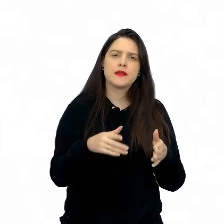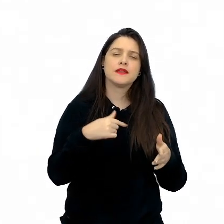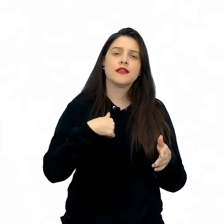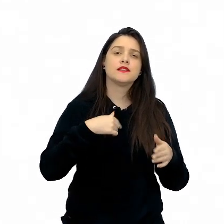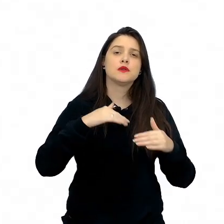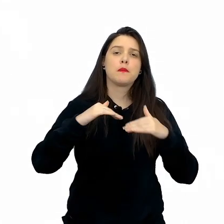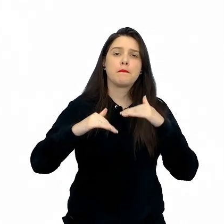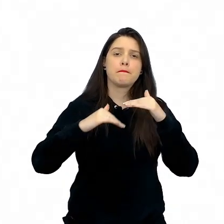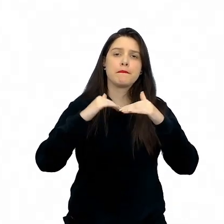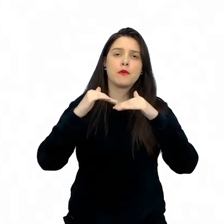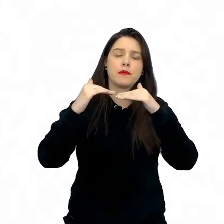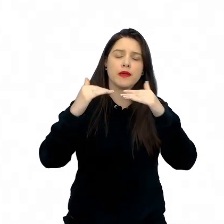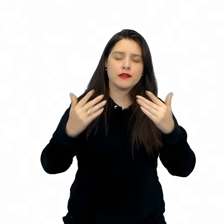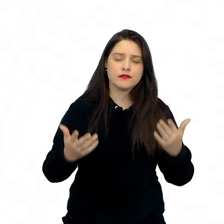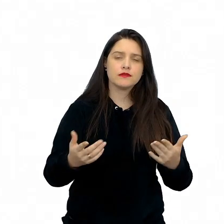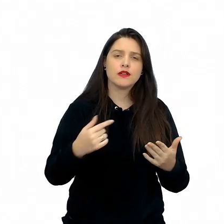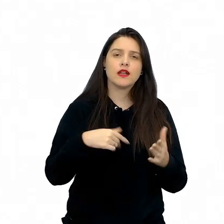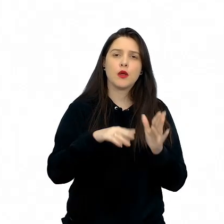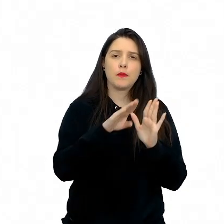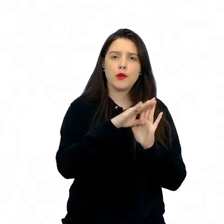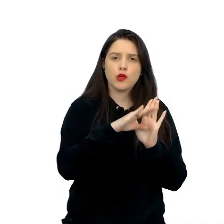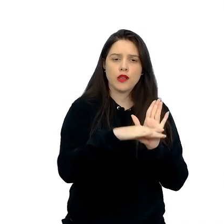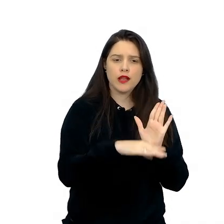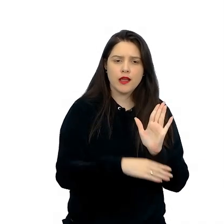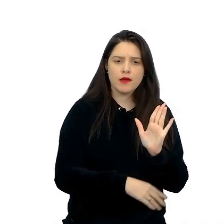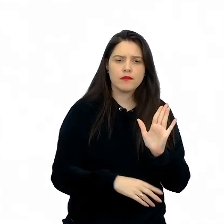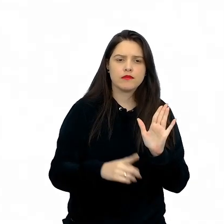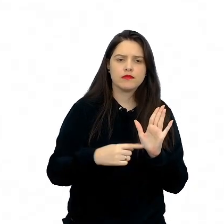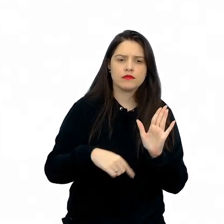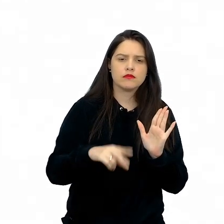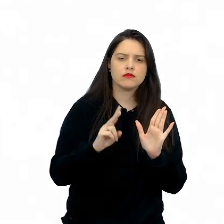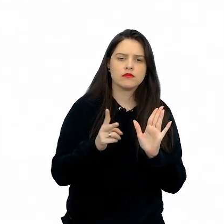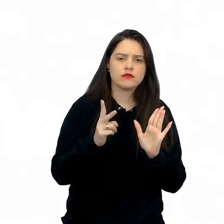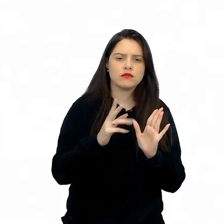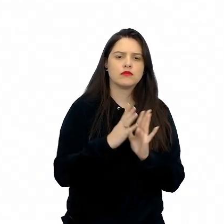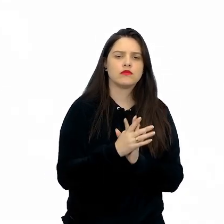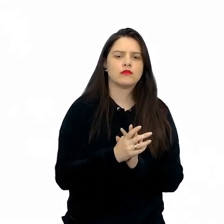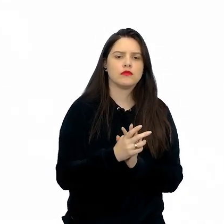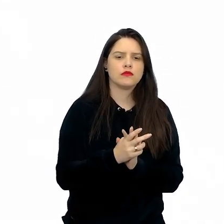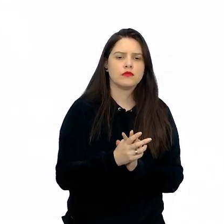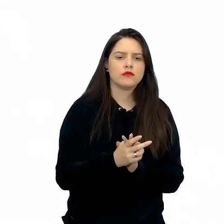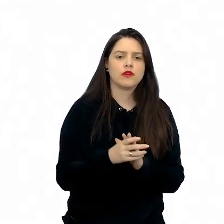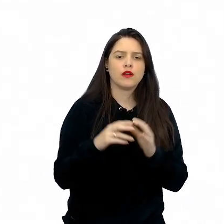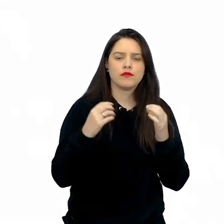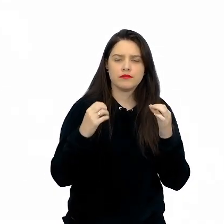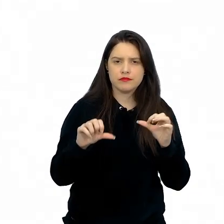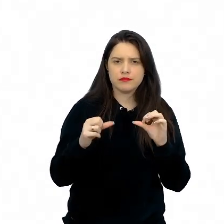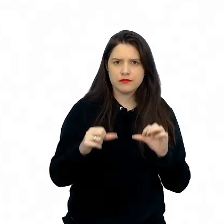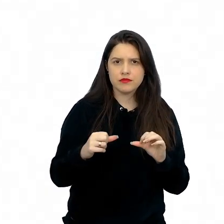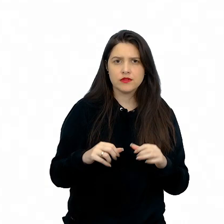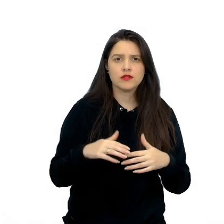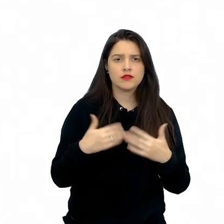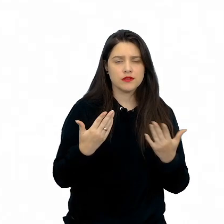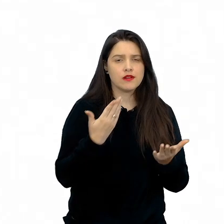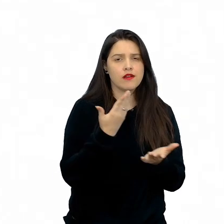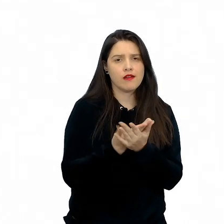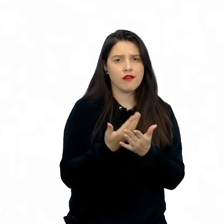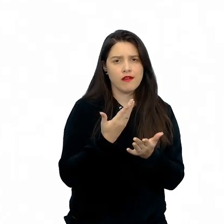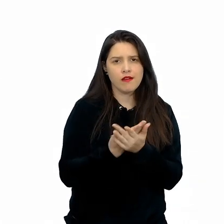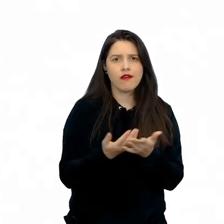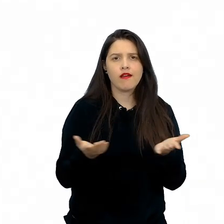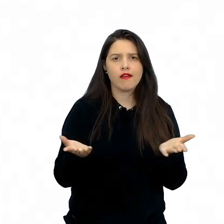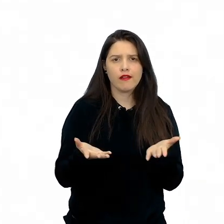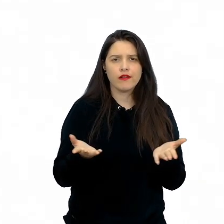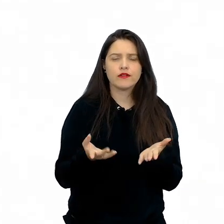momento. Vamos fazer um cronograma, que é a gestão de sala de aula, gente. né? Olha, essa aula 7 hoje está muito